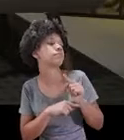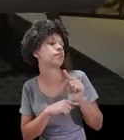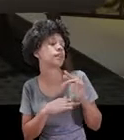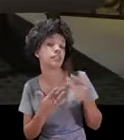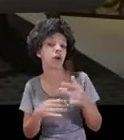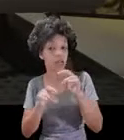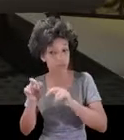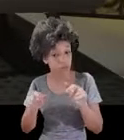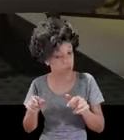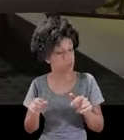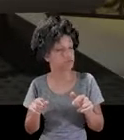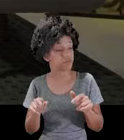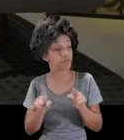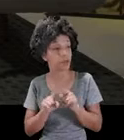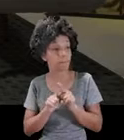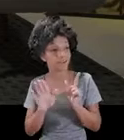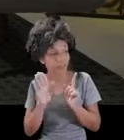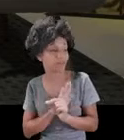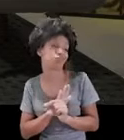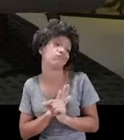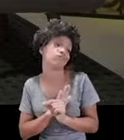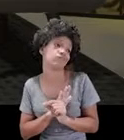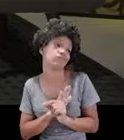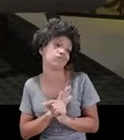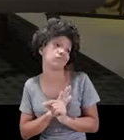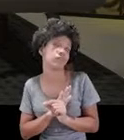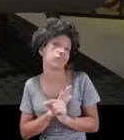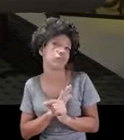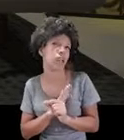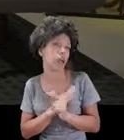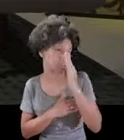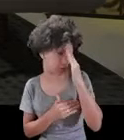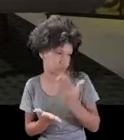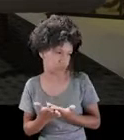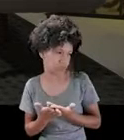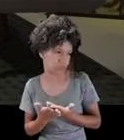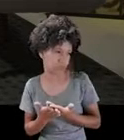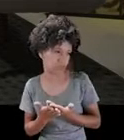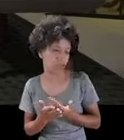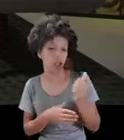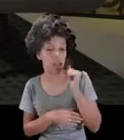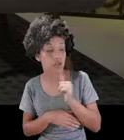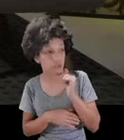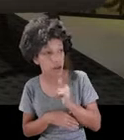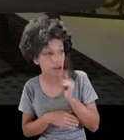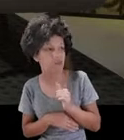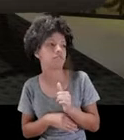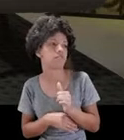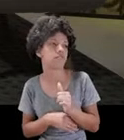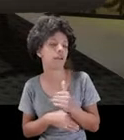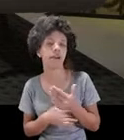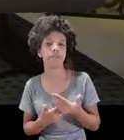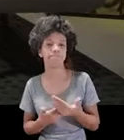erguer Então as pessoas que também foram para fora eu acredito elas e as